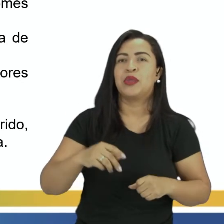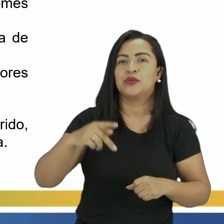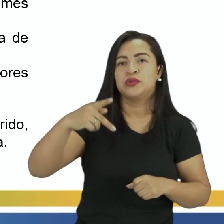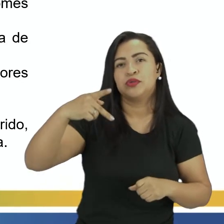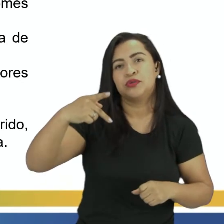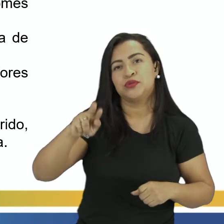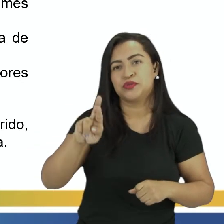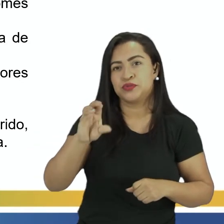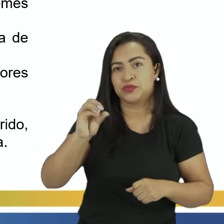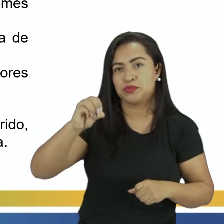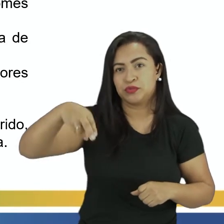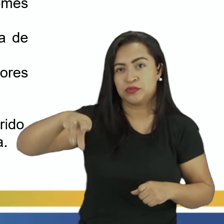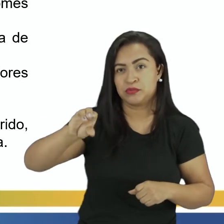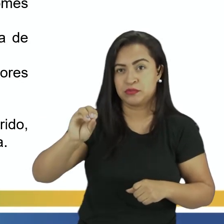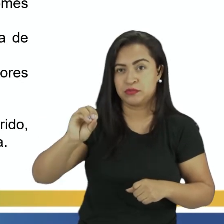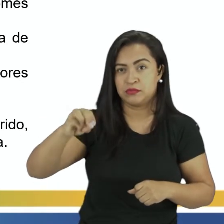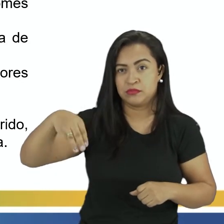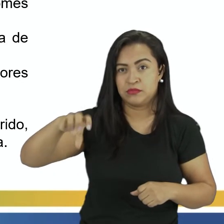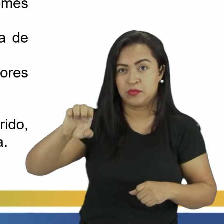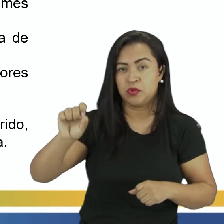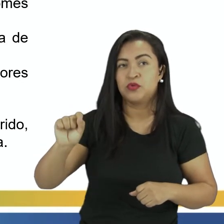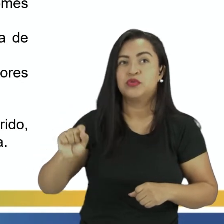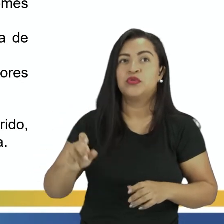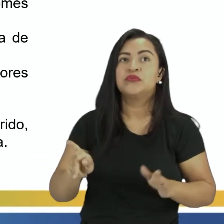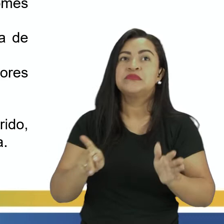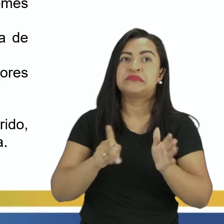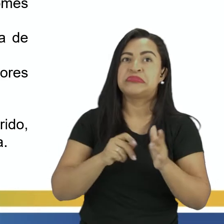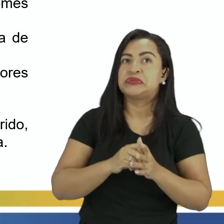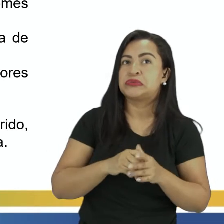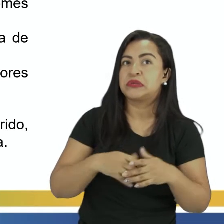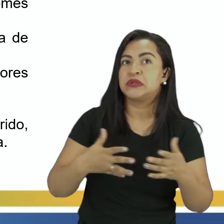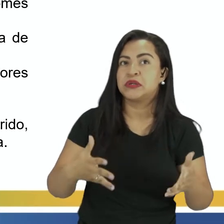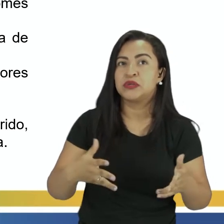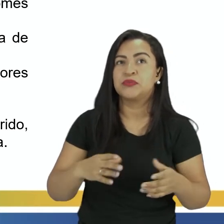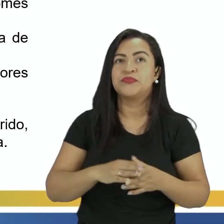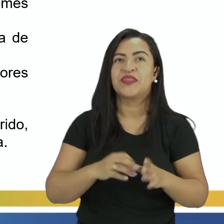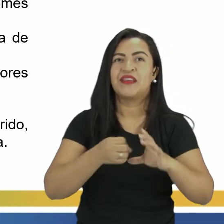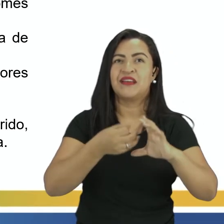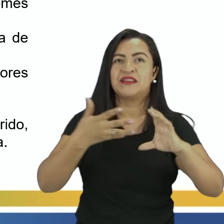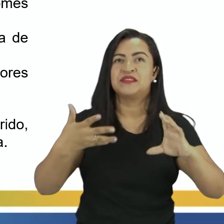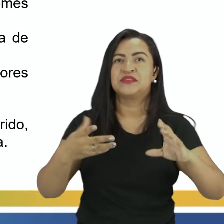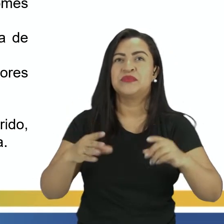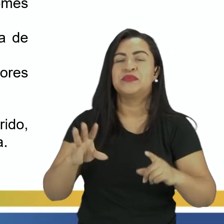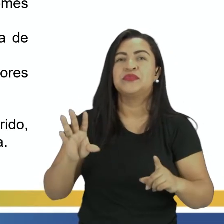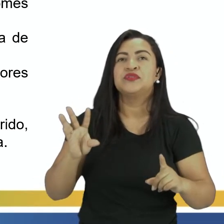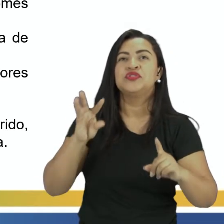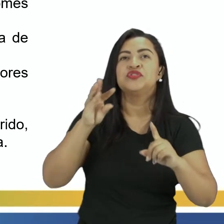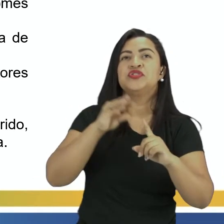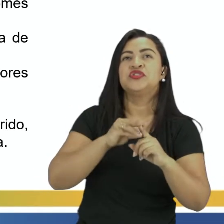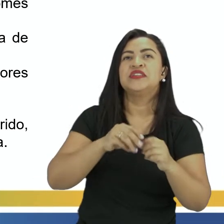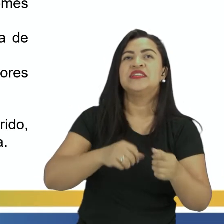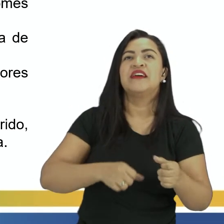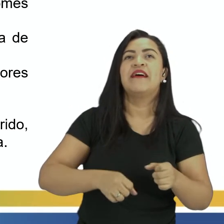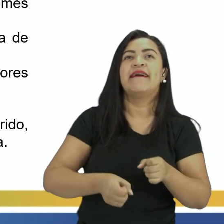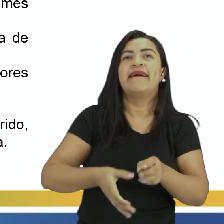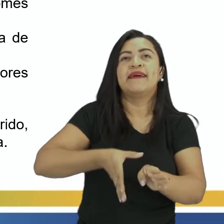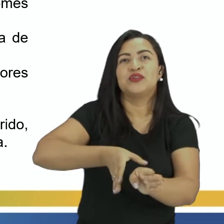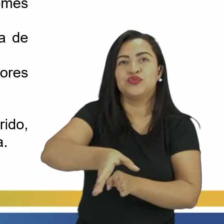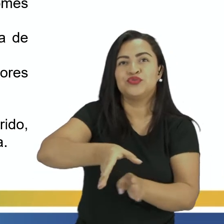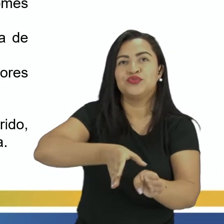típicas da função instrucional do gênero textual. B. Predomínio de formas verbais no